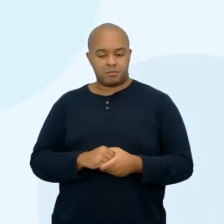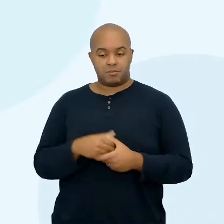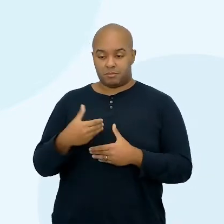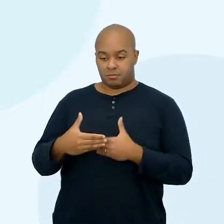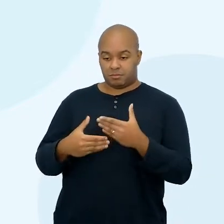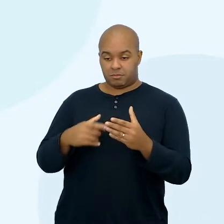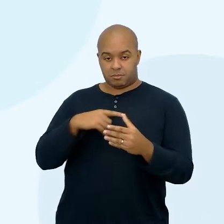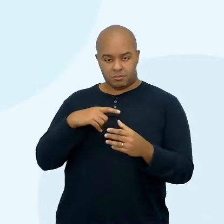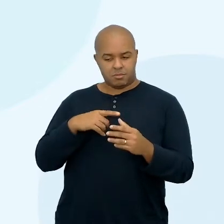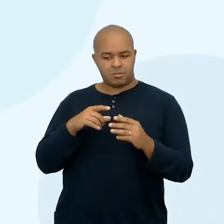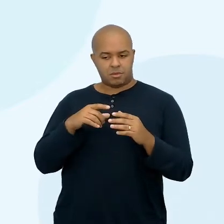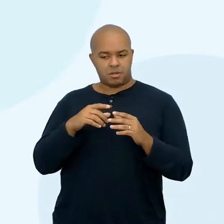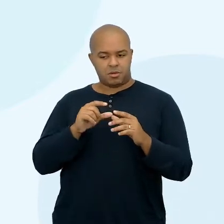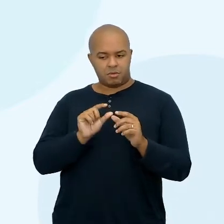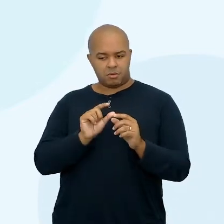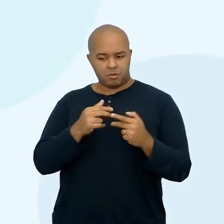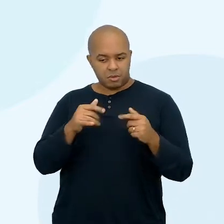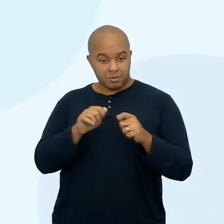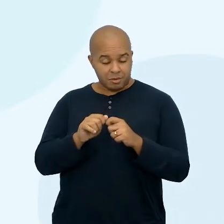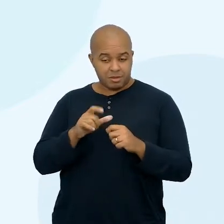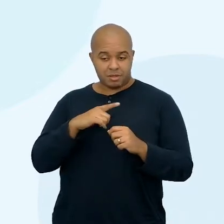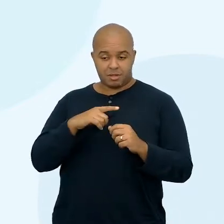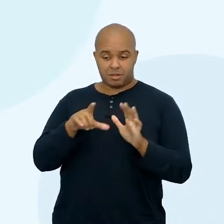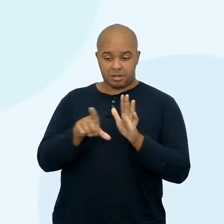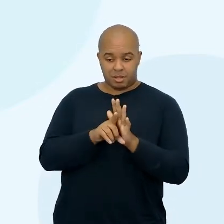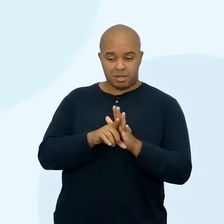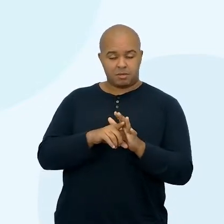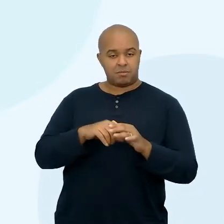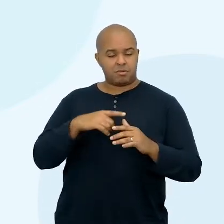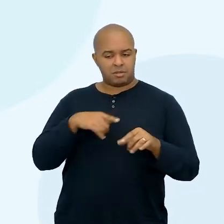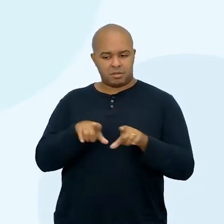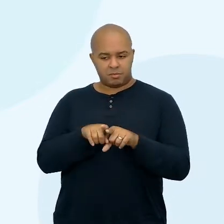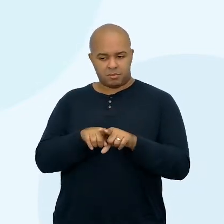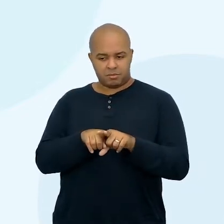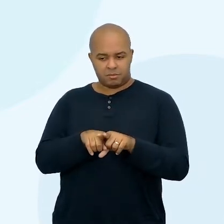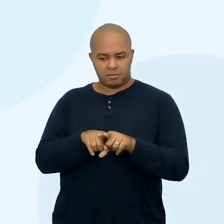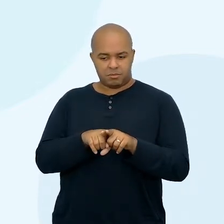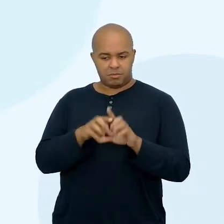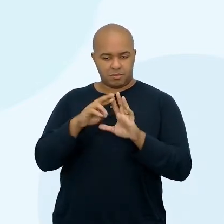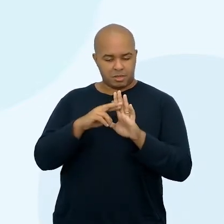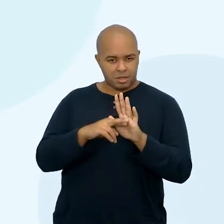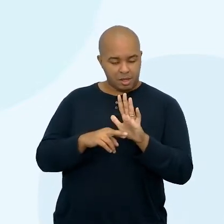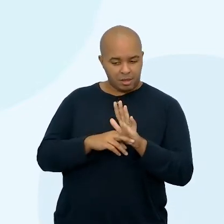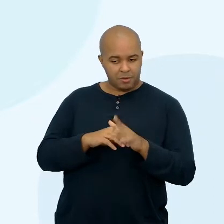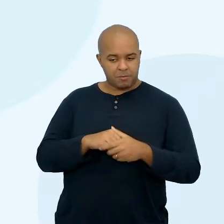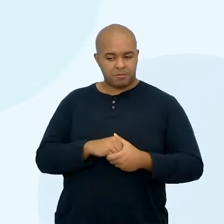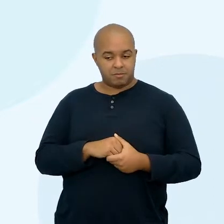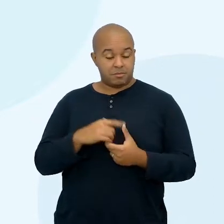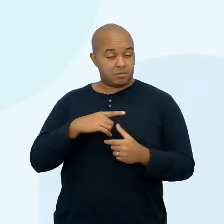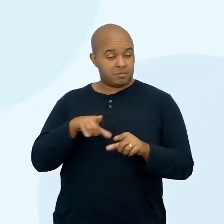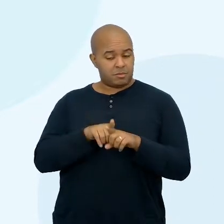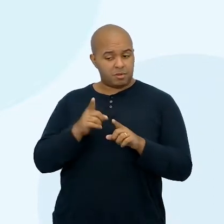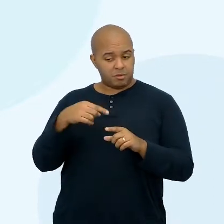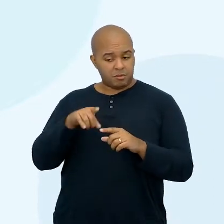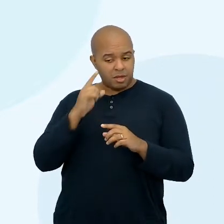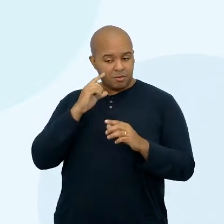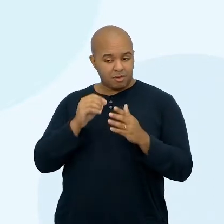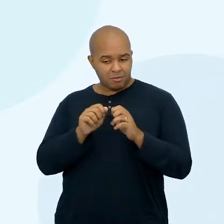direito ao voto. Mas, via de regra, a gente